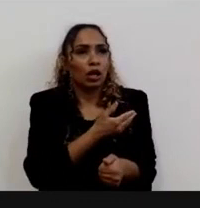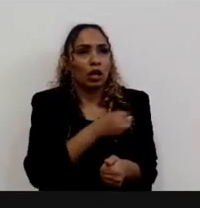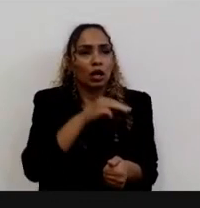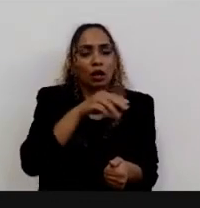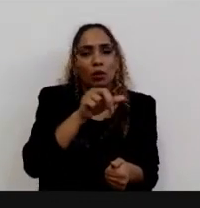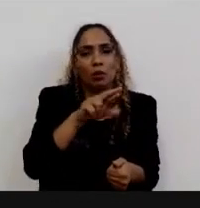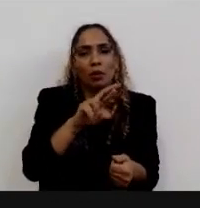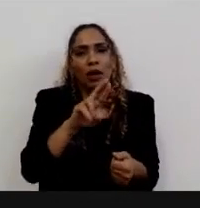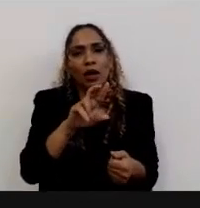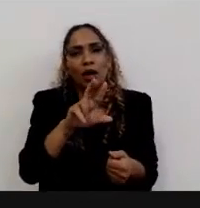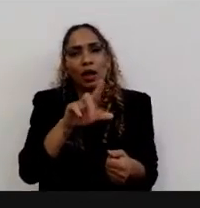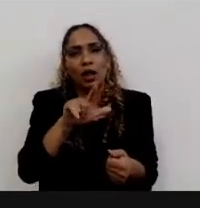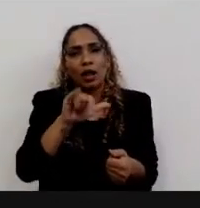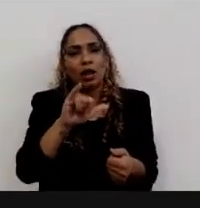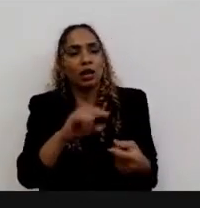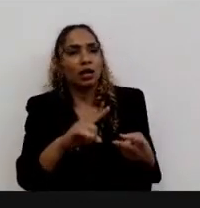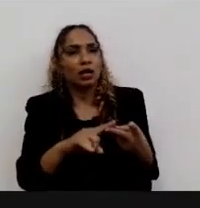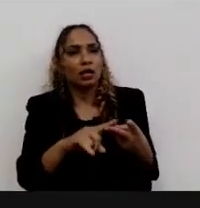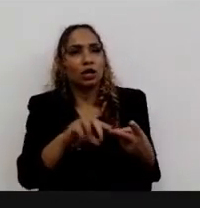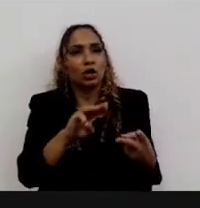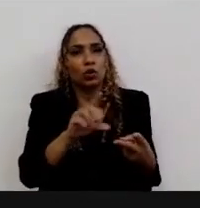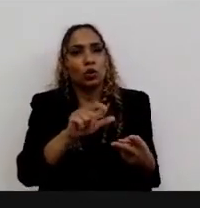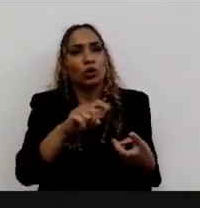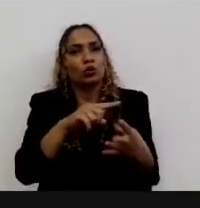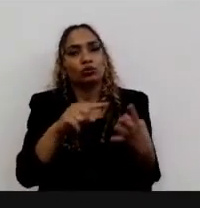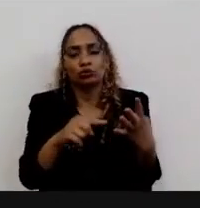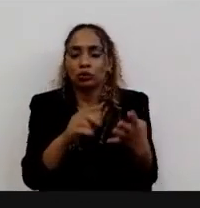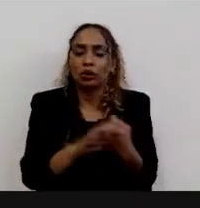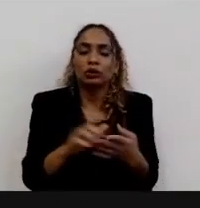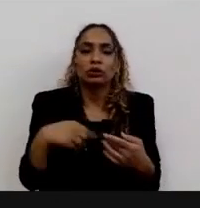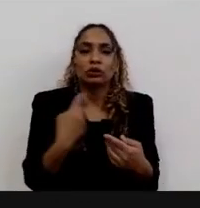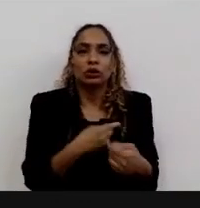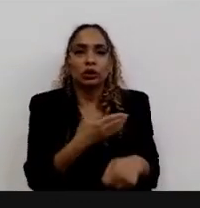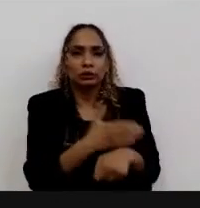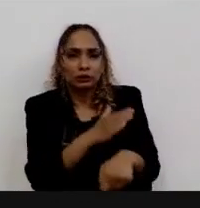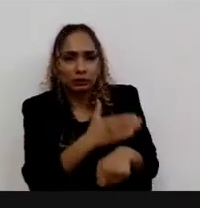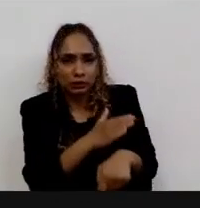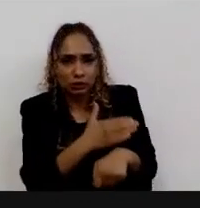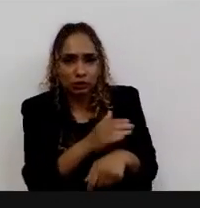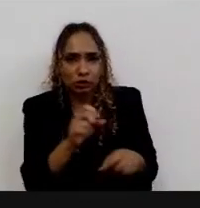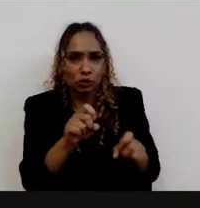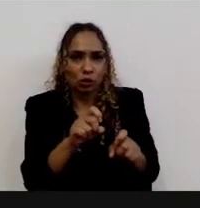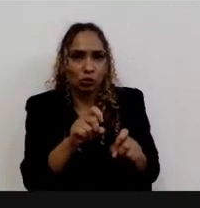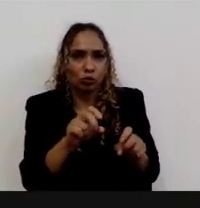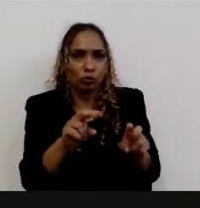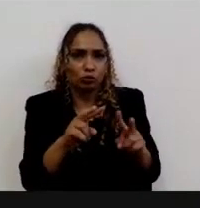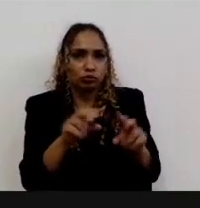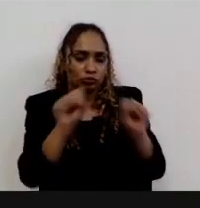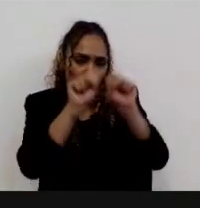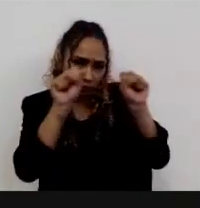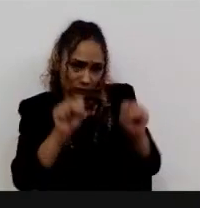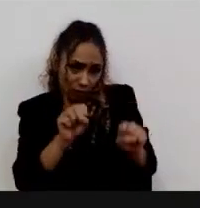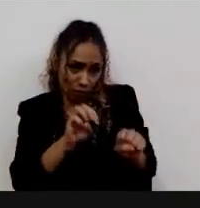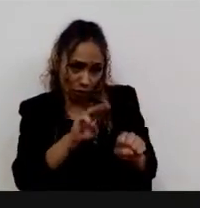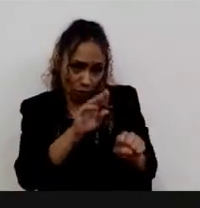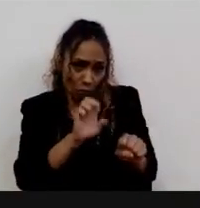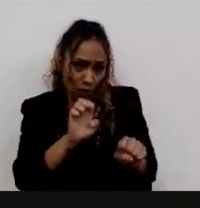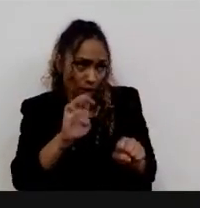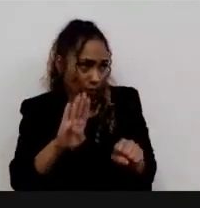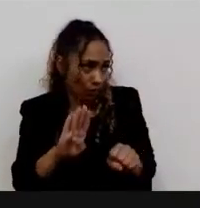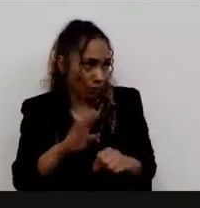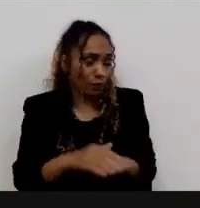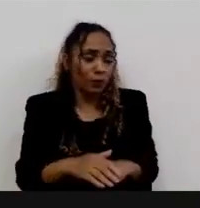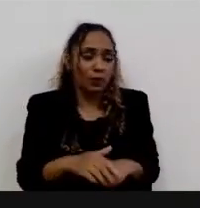Marli. O que acontece, pessoal? A gente possui a prática de trabalhar com sistemas web, né?